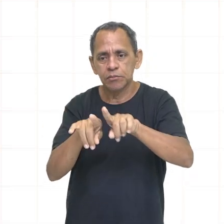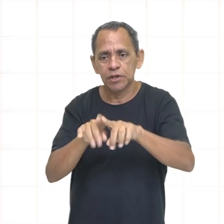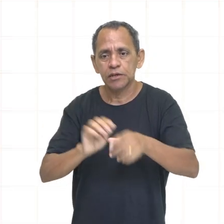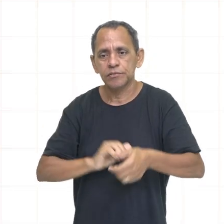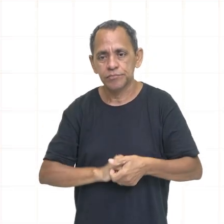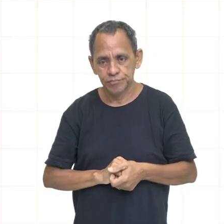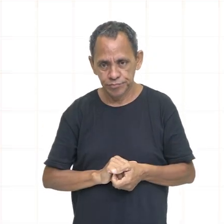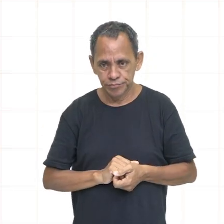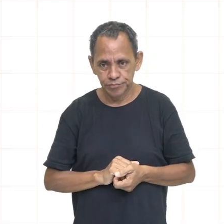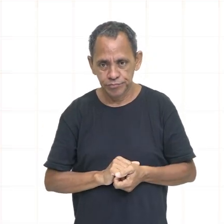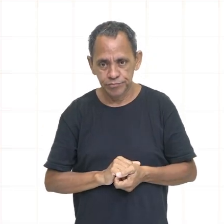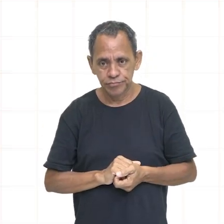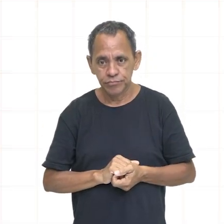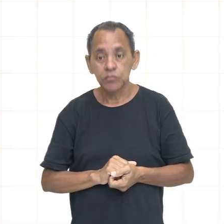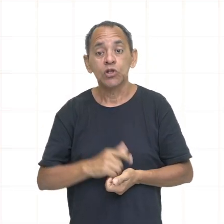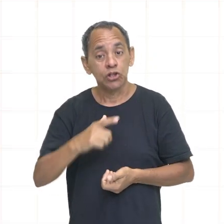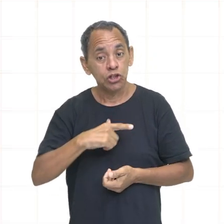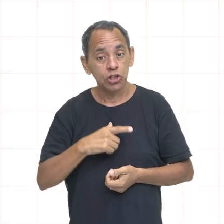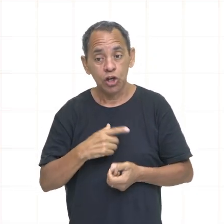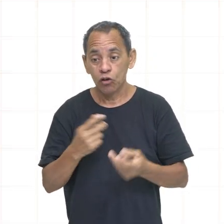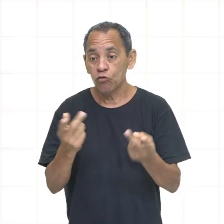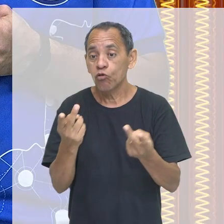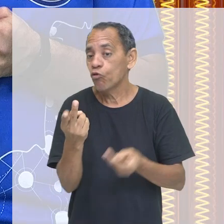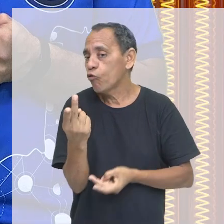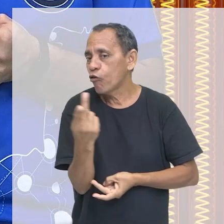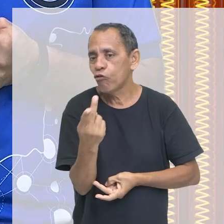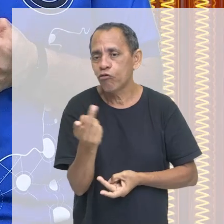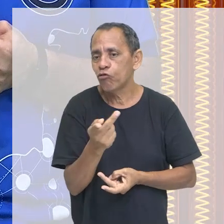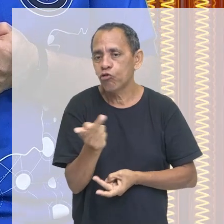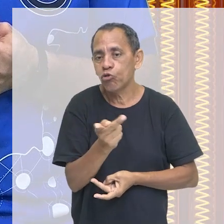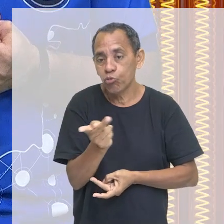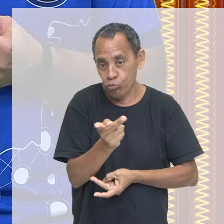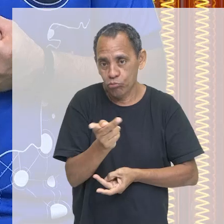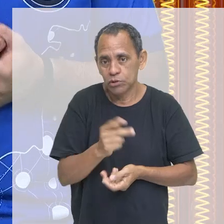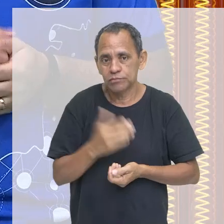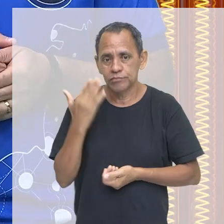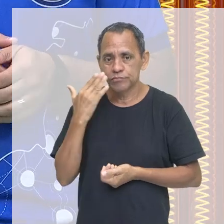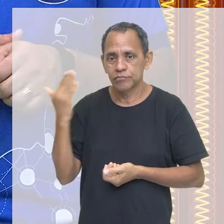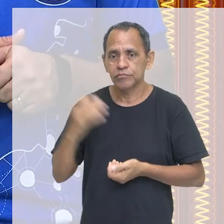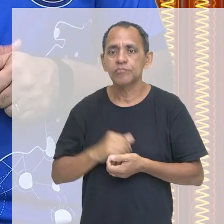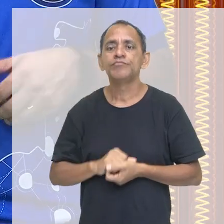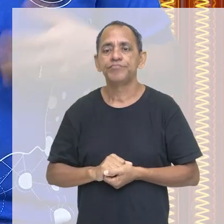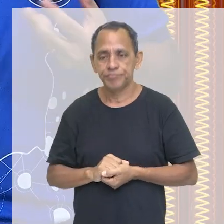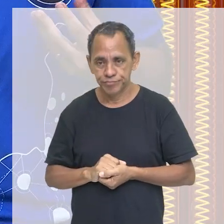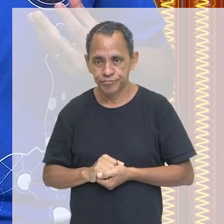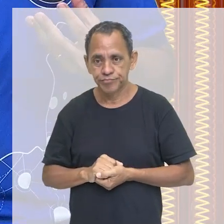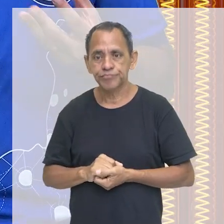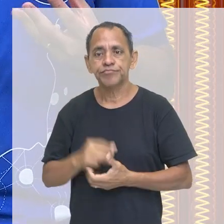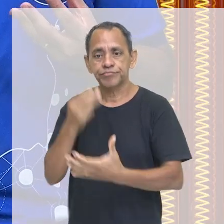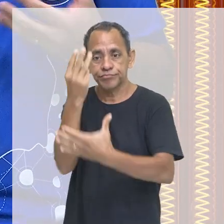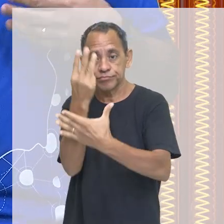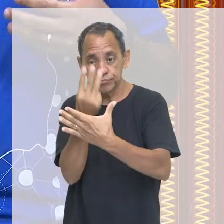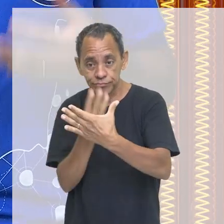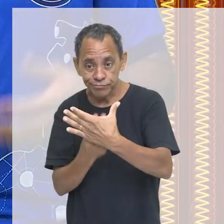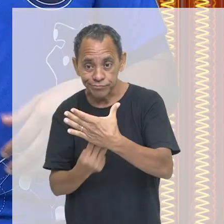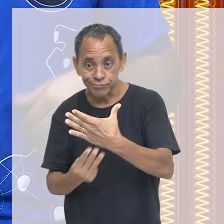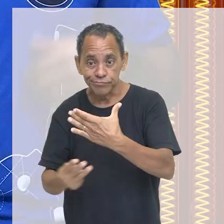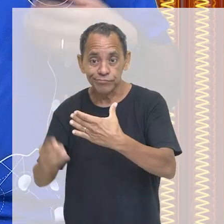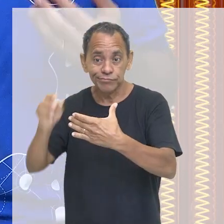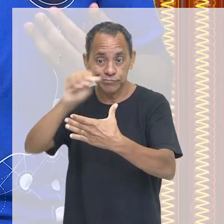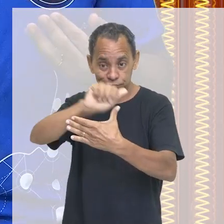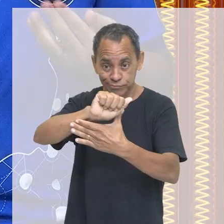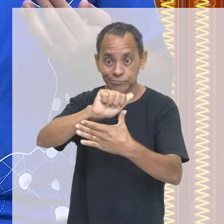como eu falei para vocês. A Tríplice Aliança, para mim aqui, vamos lá, para a gente entender melhor, formado por Alemanha, o